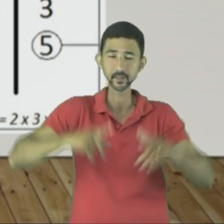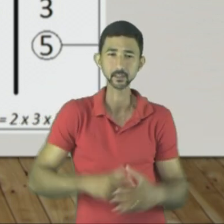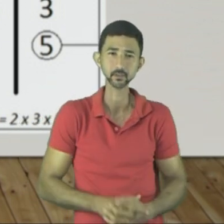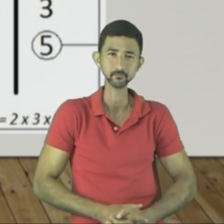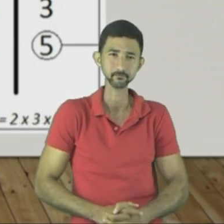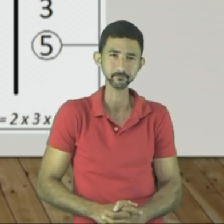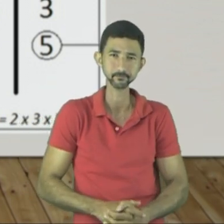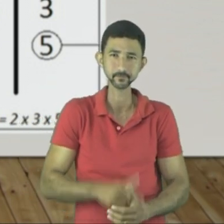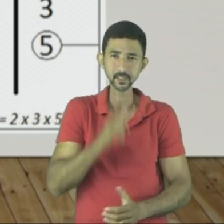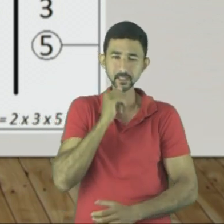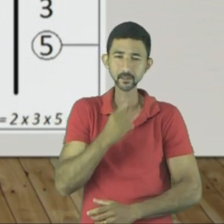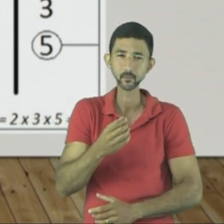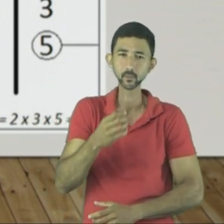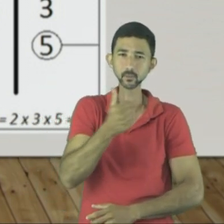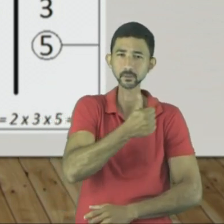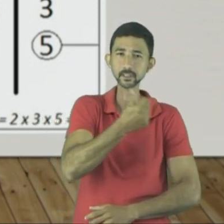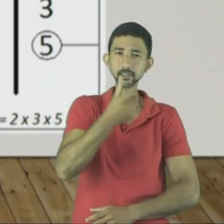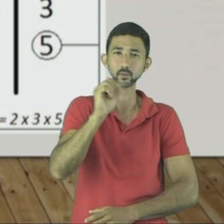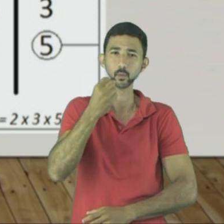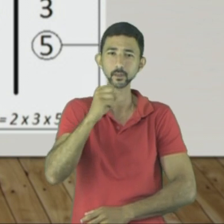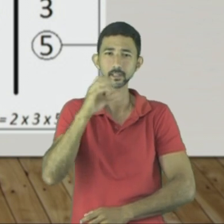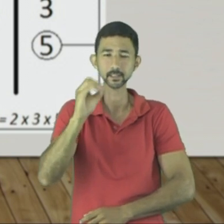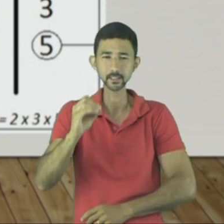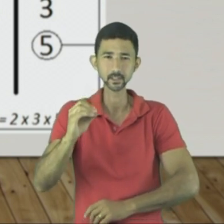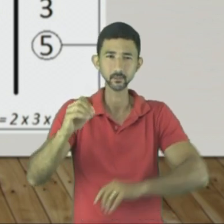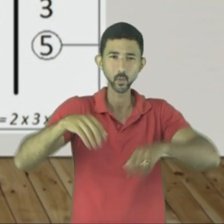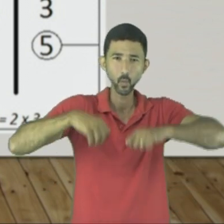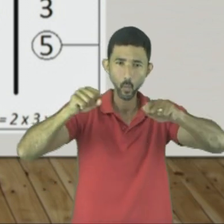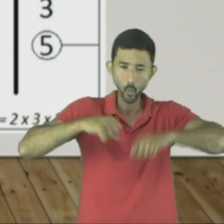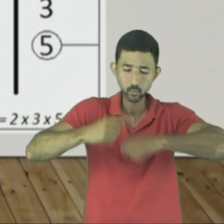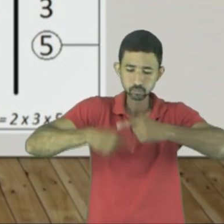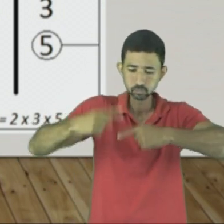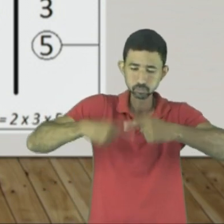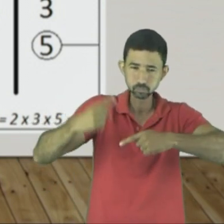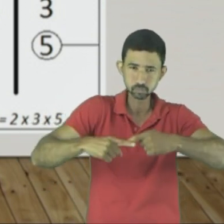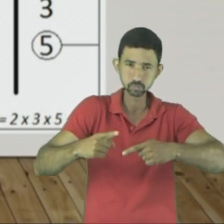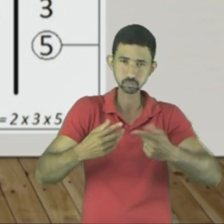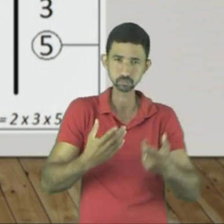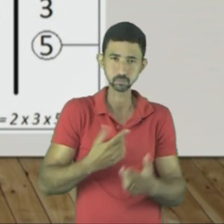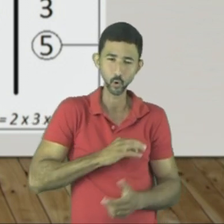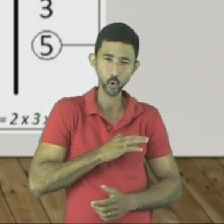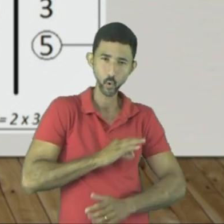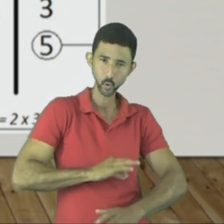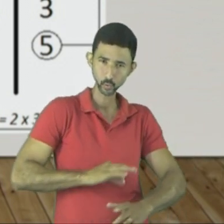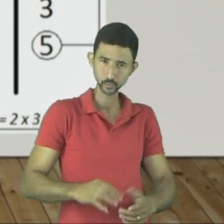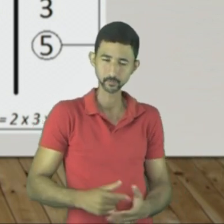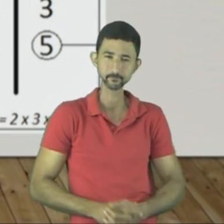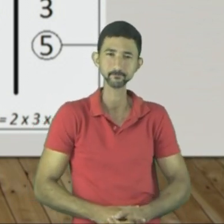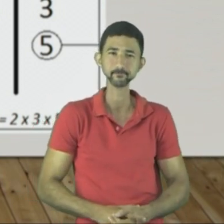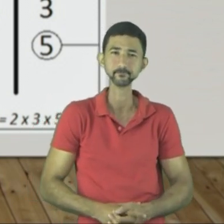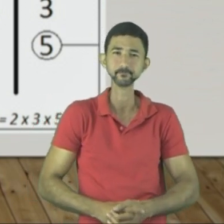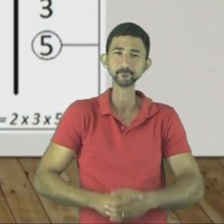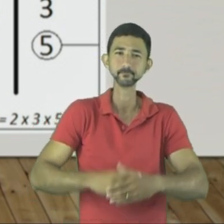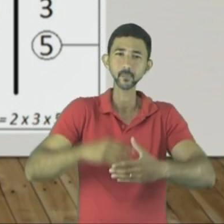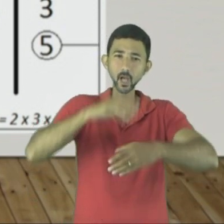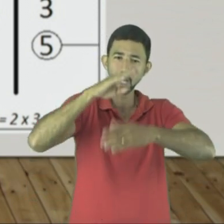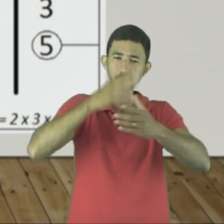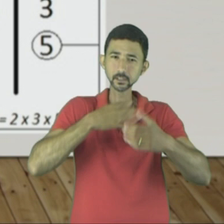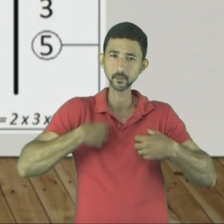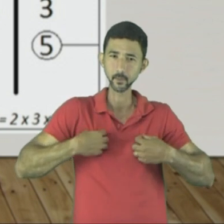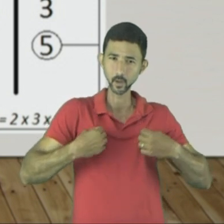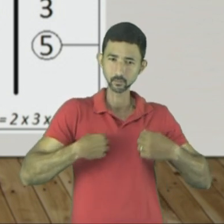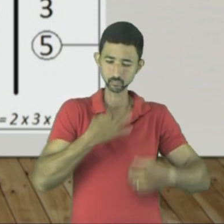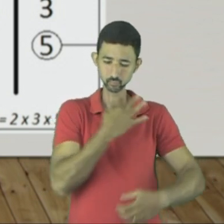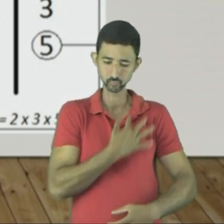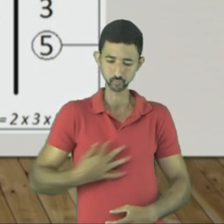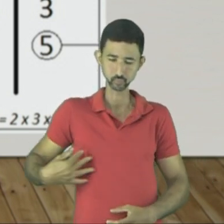tem 180 centímetros. O rolo com estampa de listras tem 240 centímetros. E